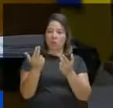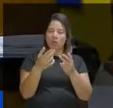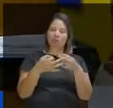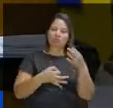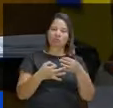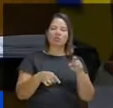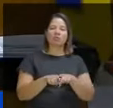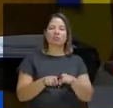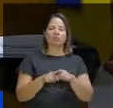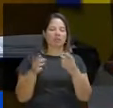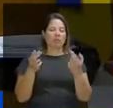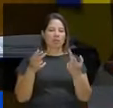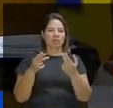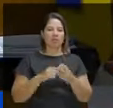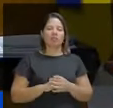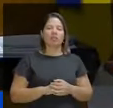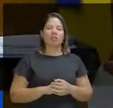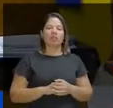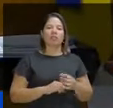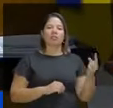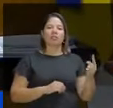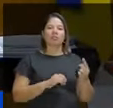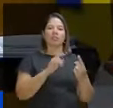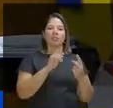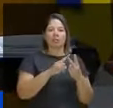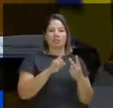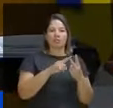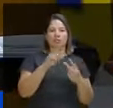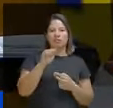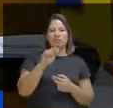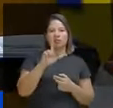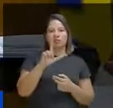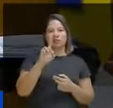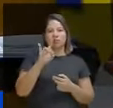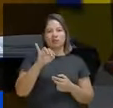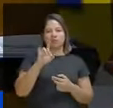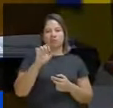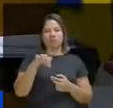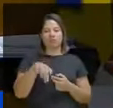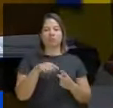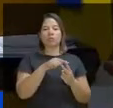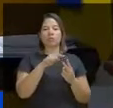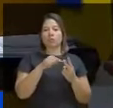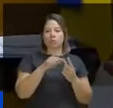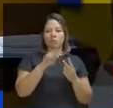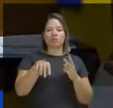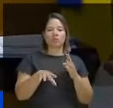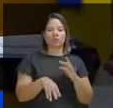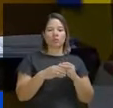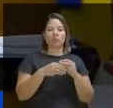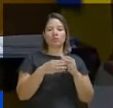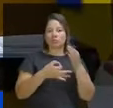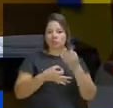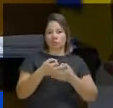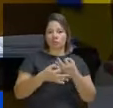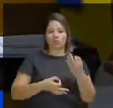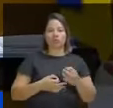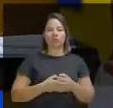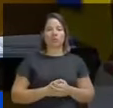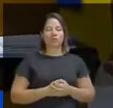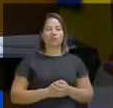e o paciente neste segundo processo é Audilene Matos de Souza. Ambos serão julgados em conjunto. Foco no desembargador João